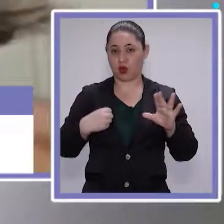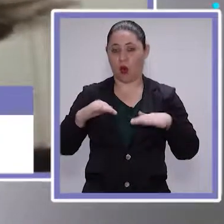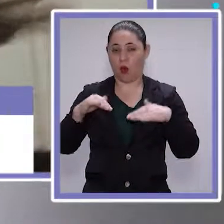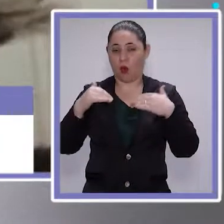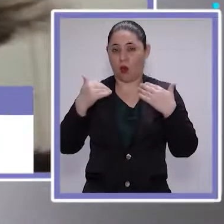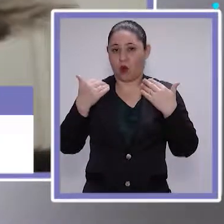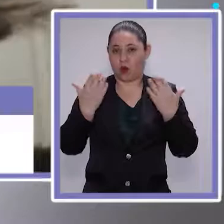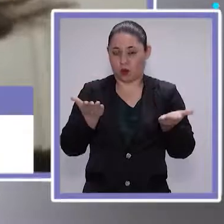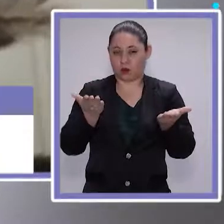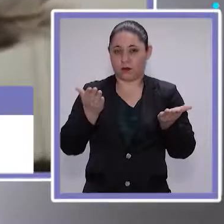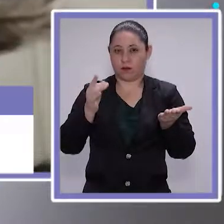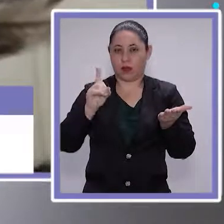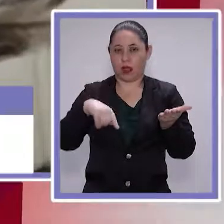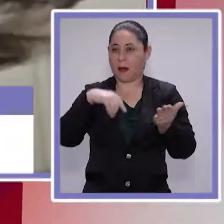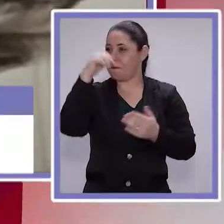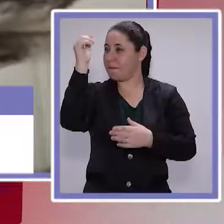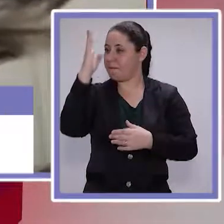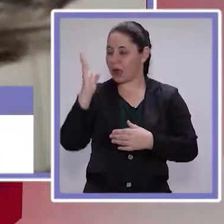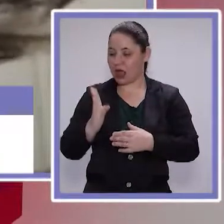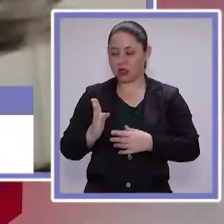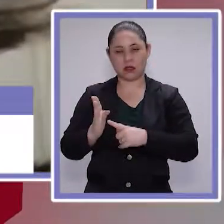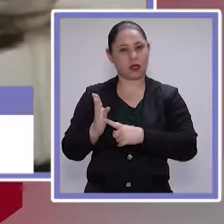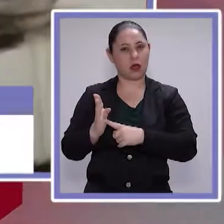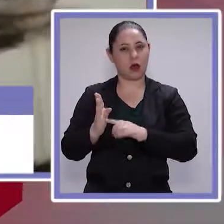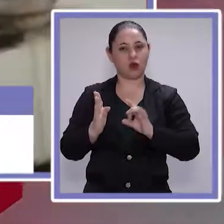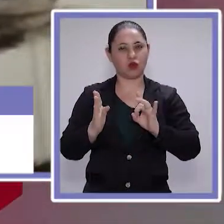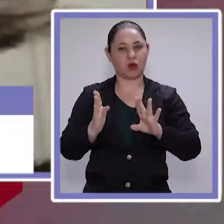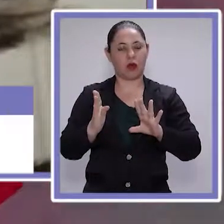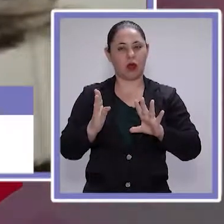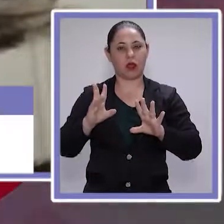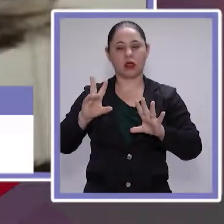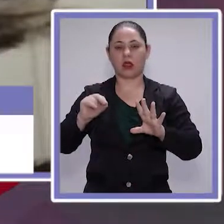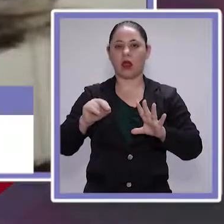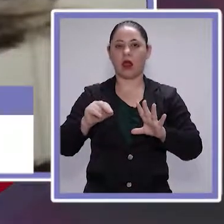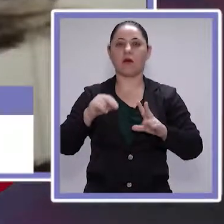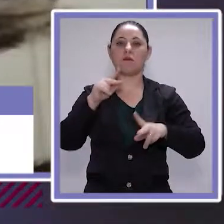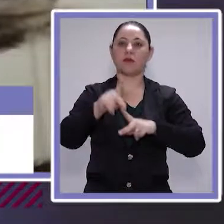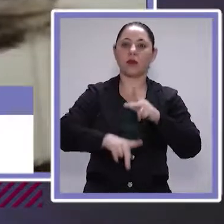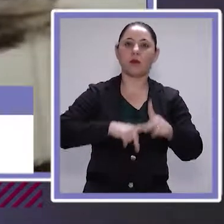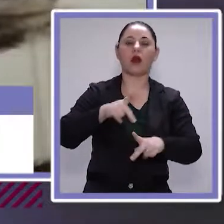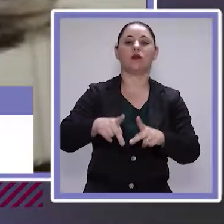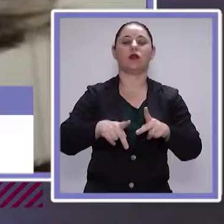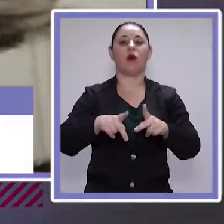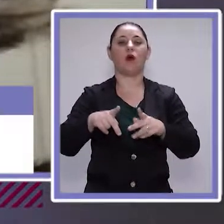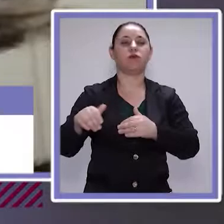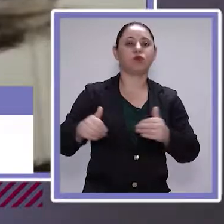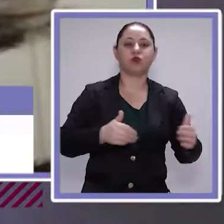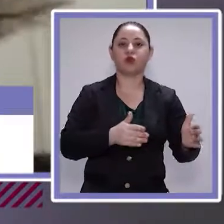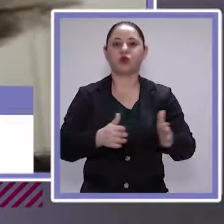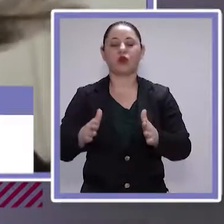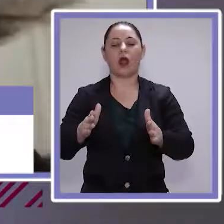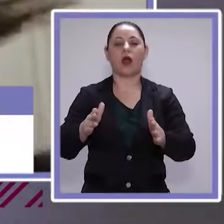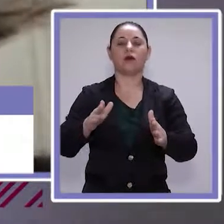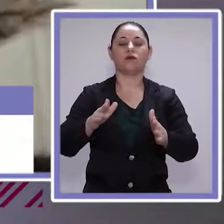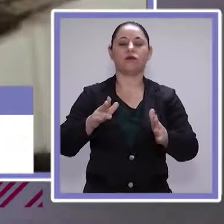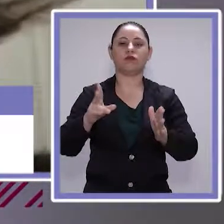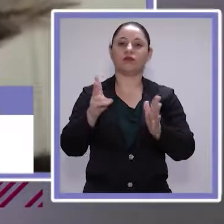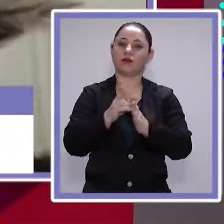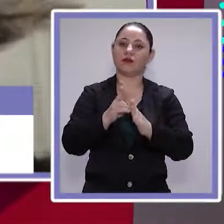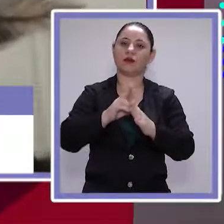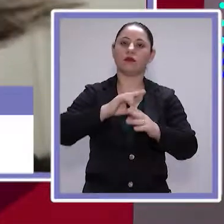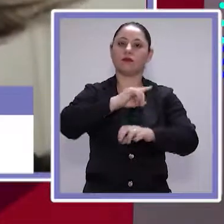e quantas possibilidades você tem, sem que a gente não agrida o direito à vida, né,